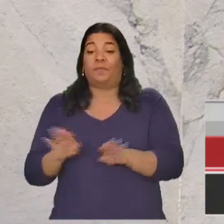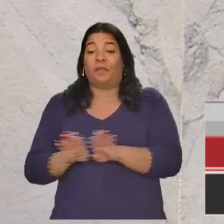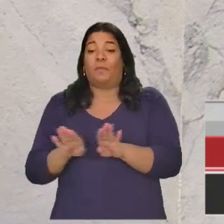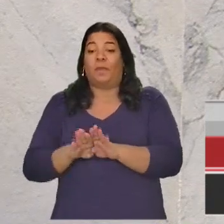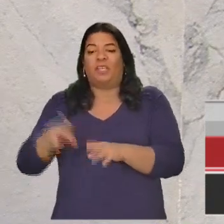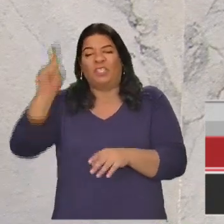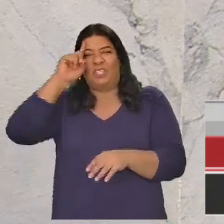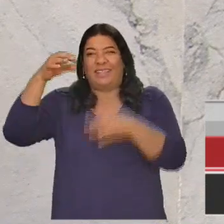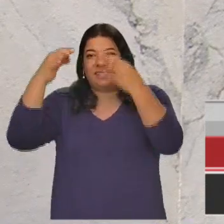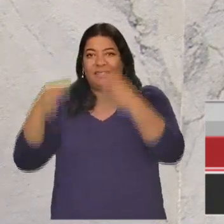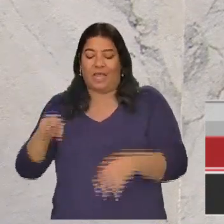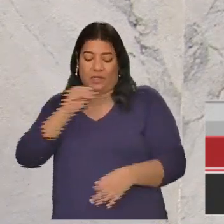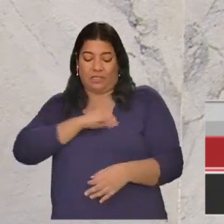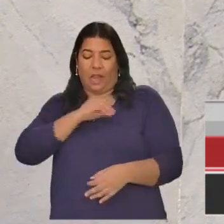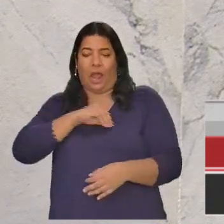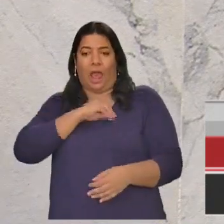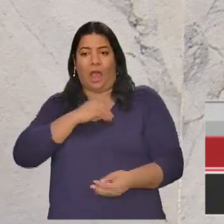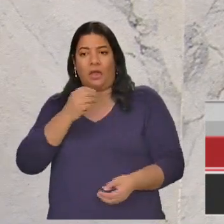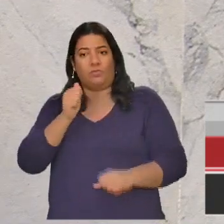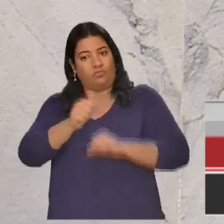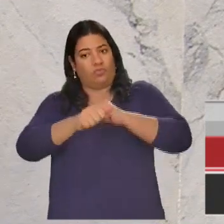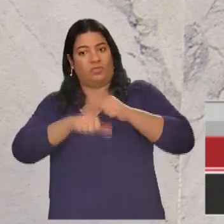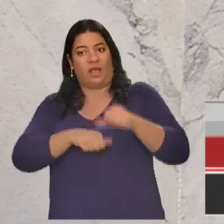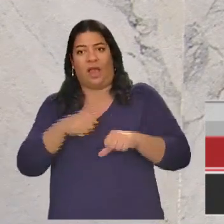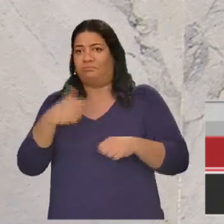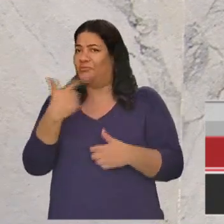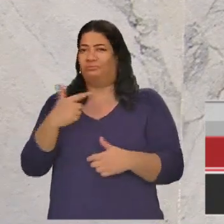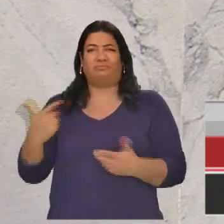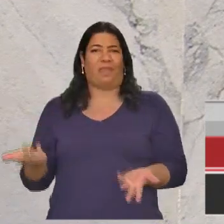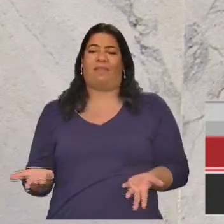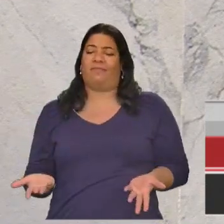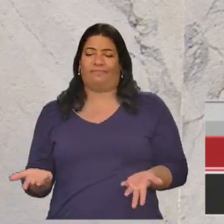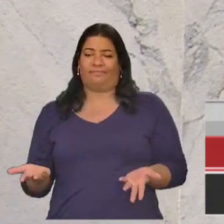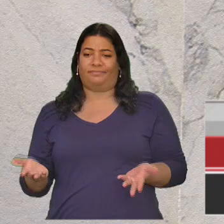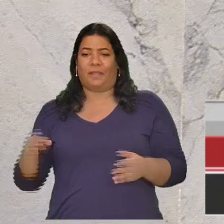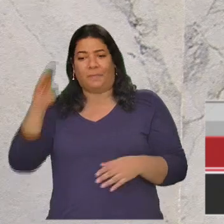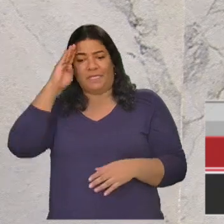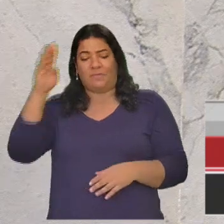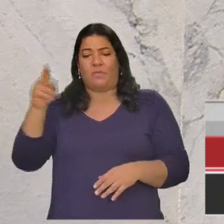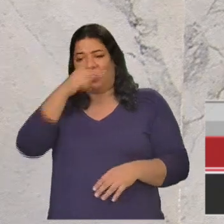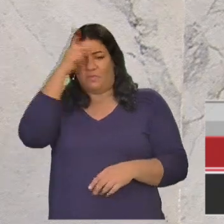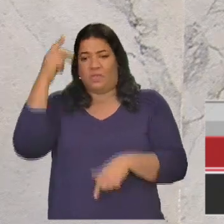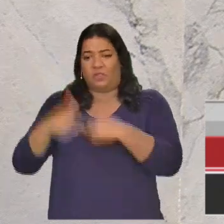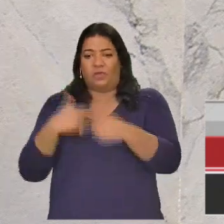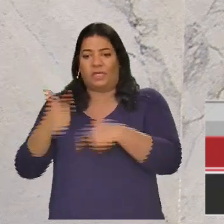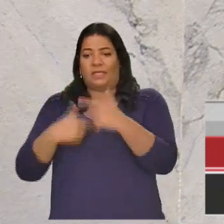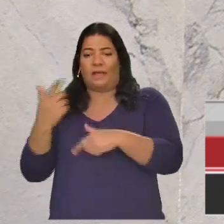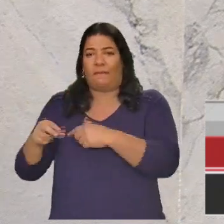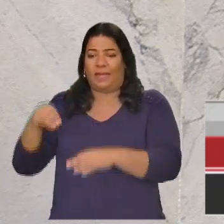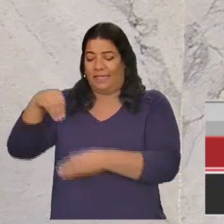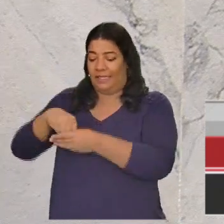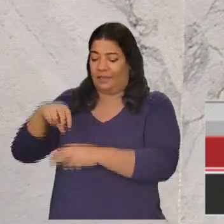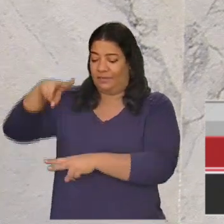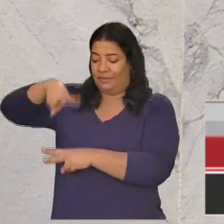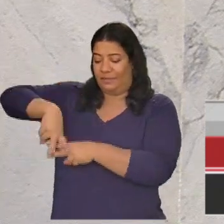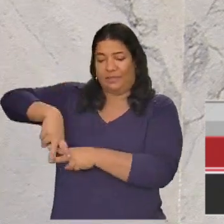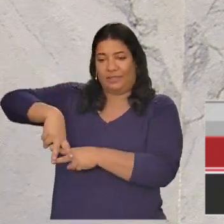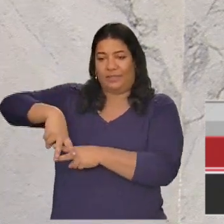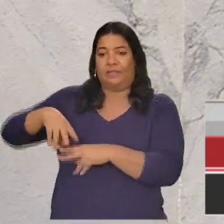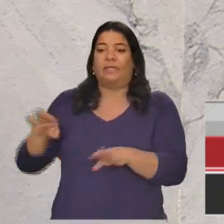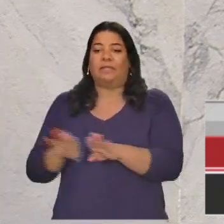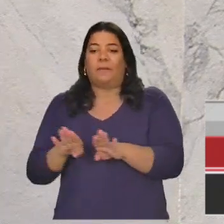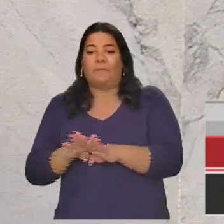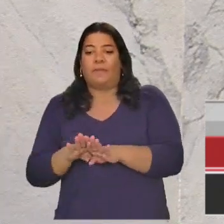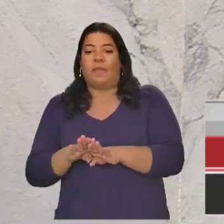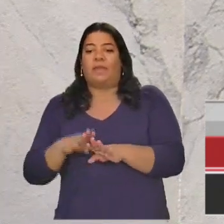nunca respeitada paulo para os servidores sobretudo para os servidores do sistema prisional é o fim